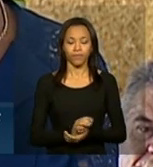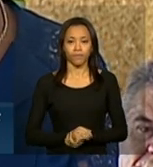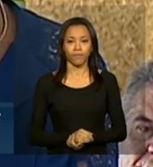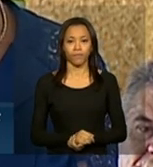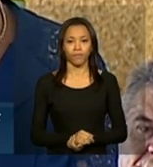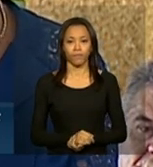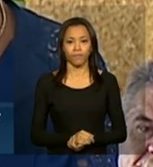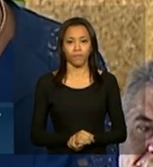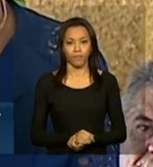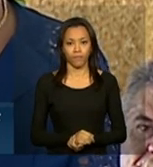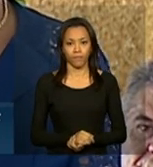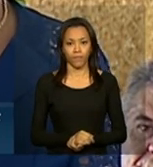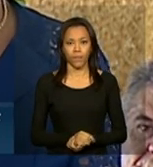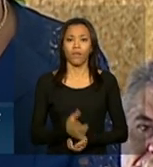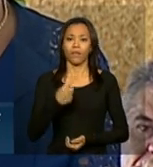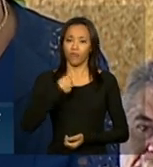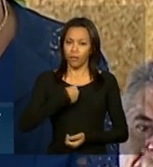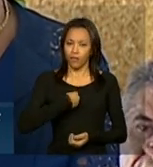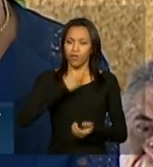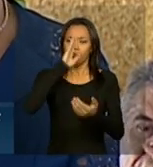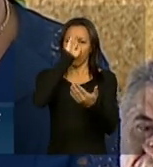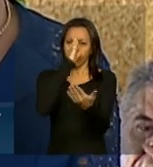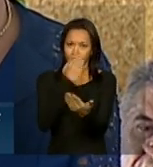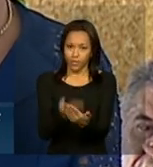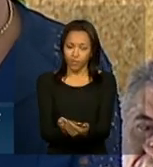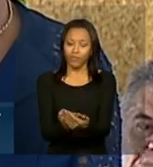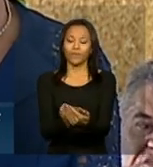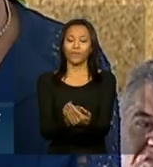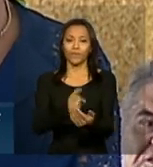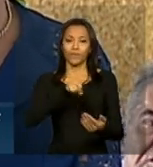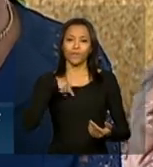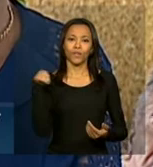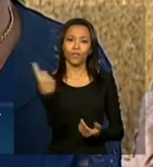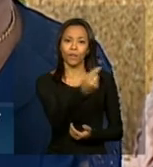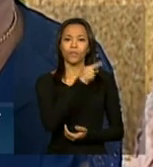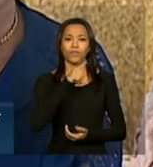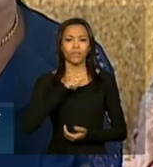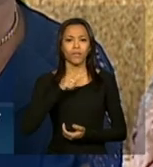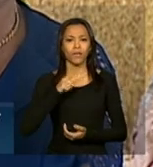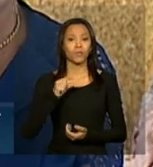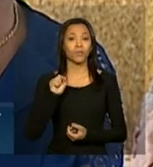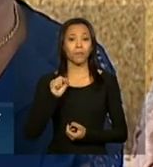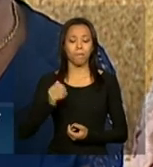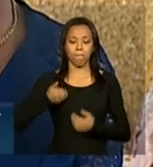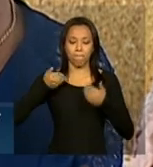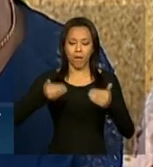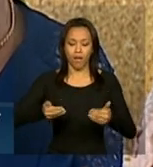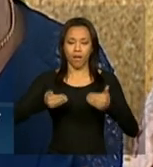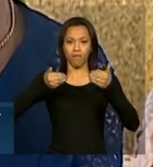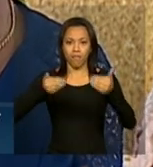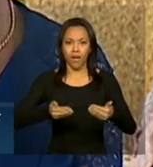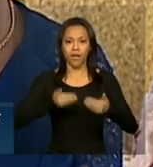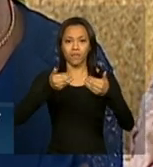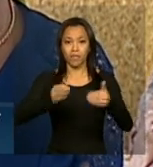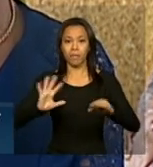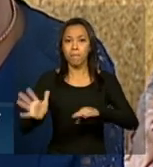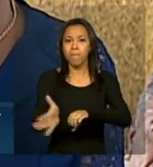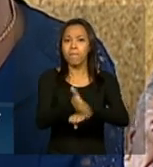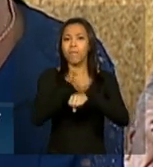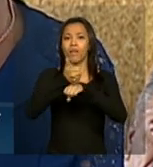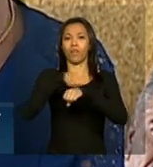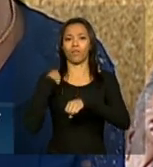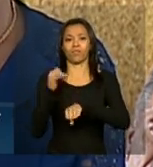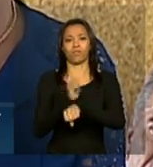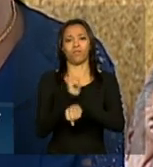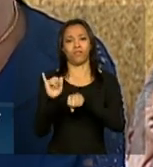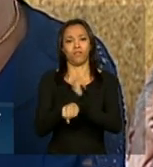eu acredito que nós temos de cada vez mais melhorar os nossos instrumentos. Não